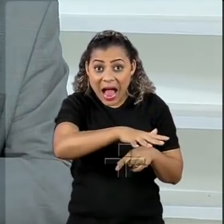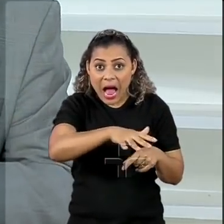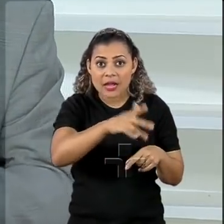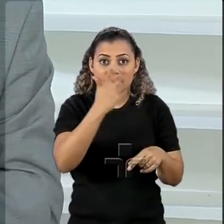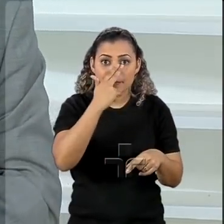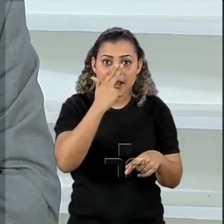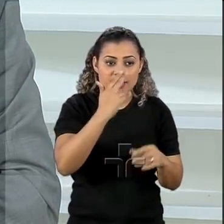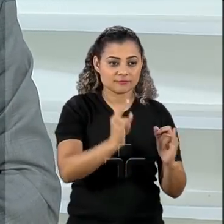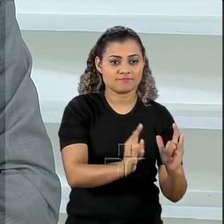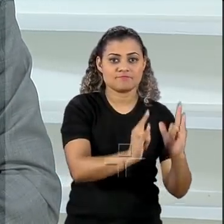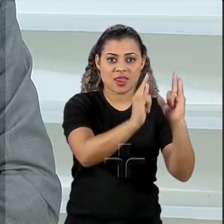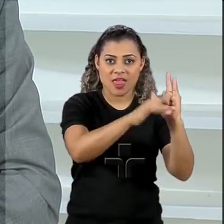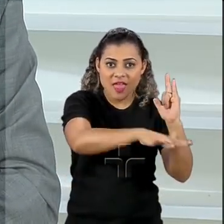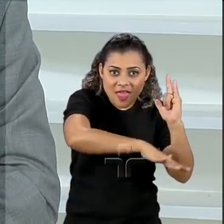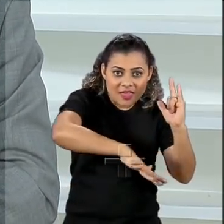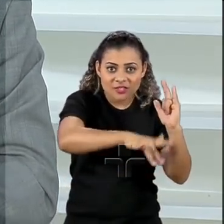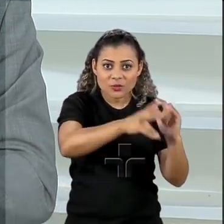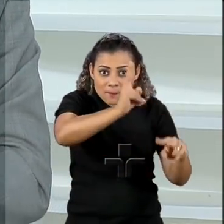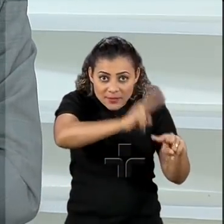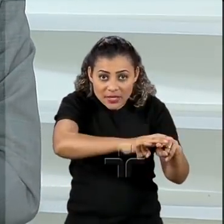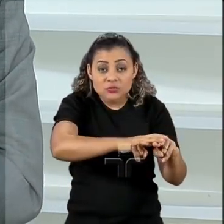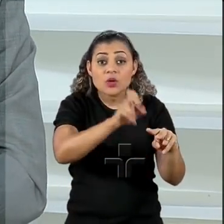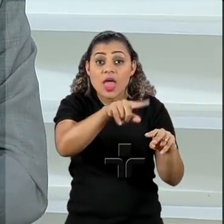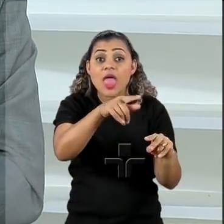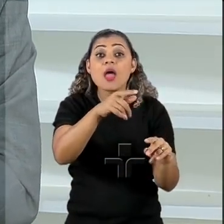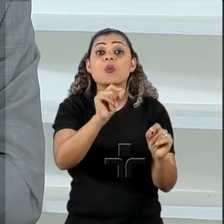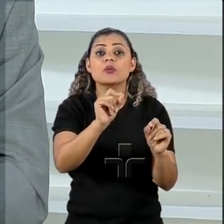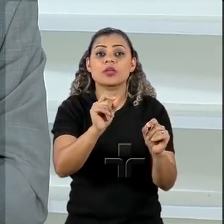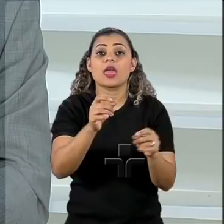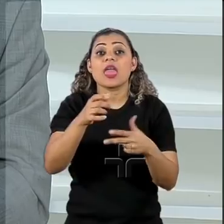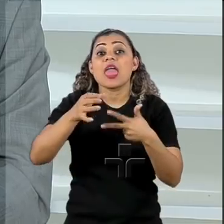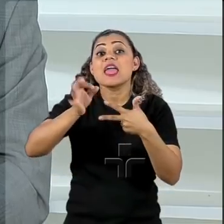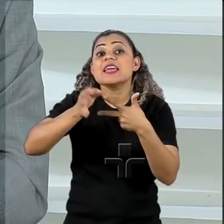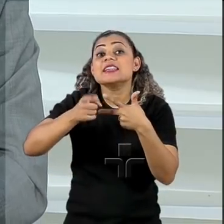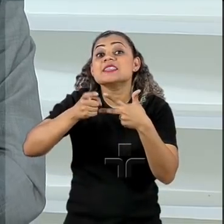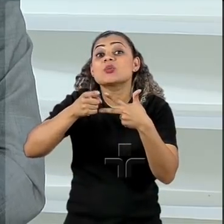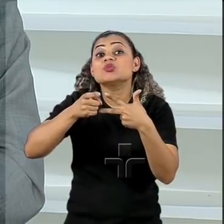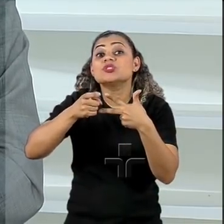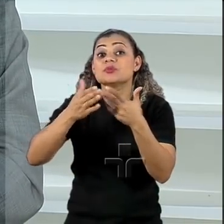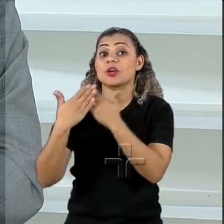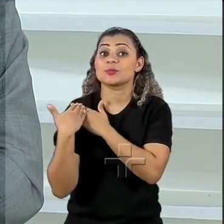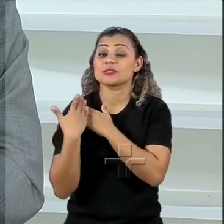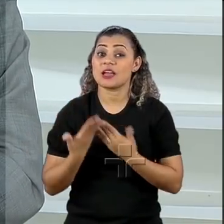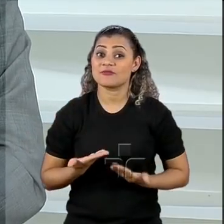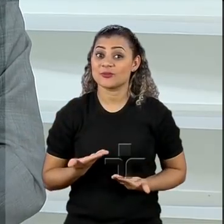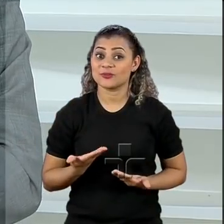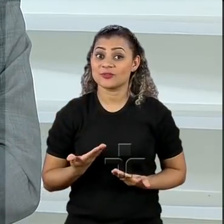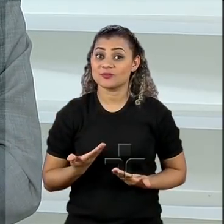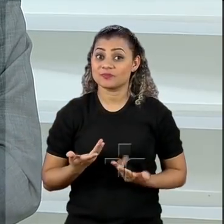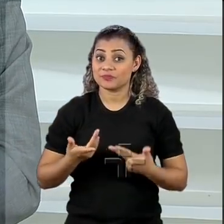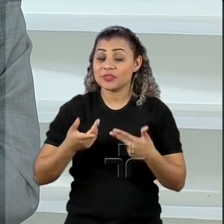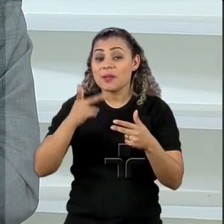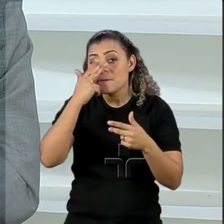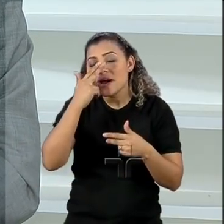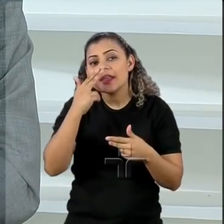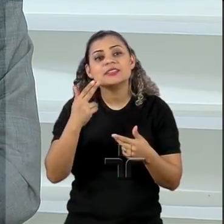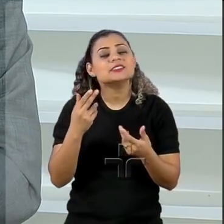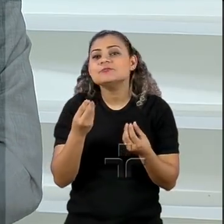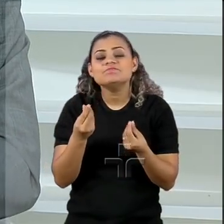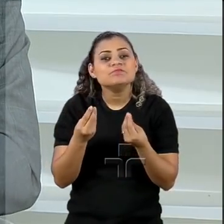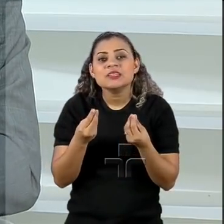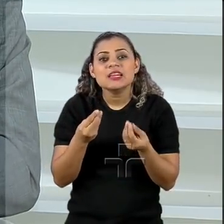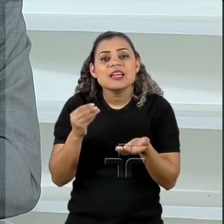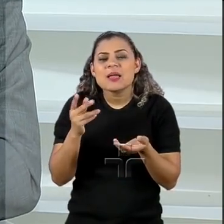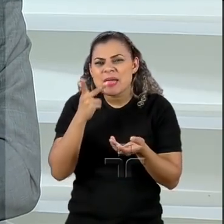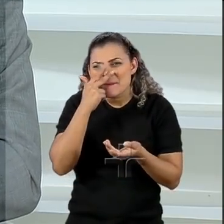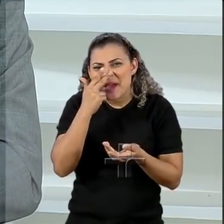é obrigação do Executivo, né? Do Executivo. Então nós temos um Poder Judiciário conservador, muitas vezes deixa de aplicar, vem